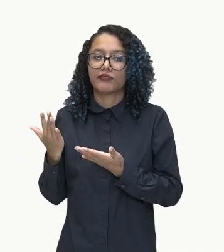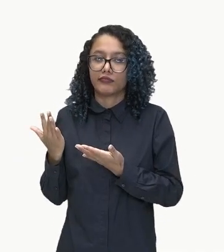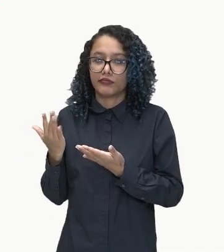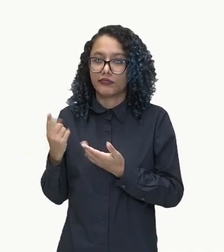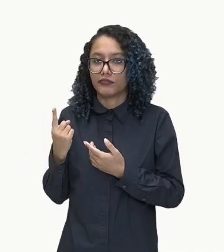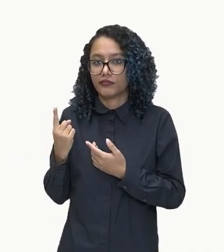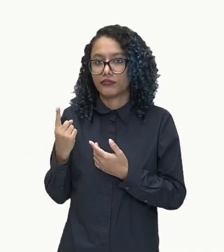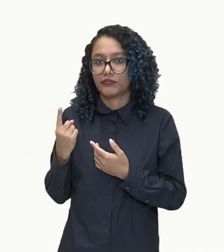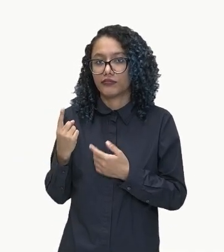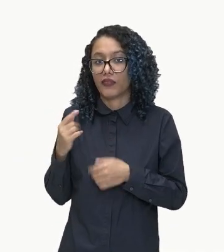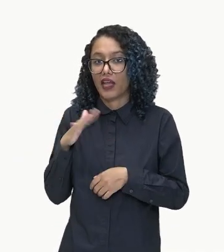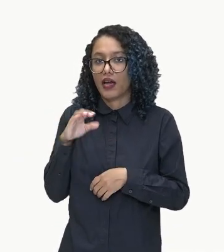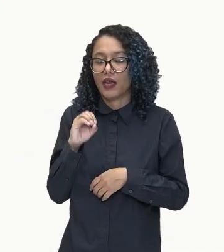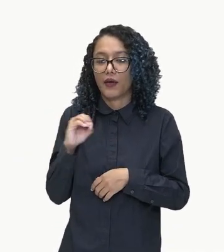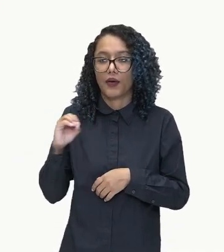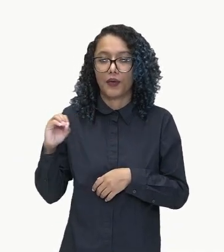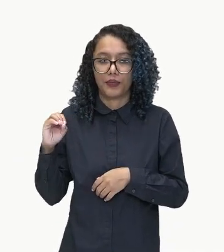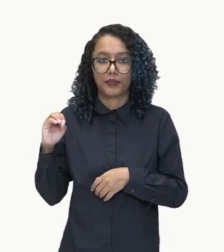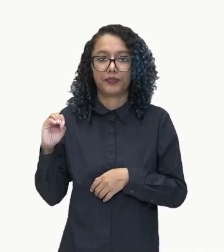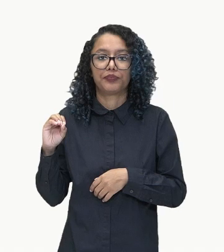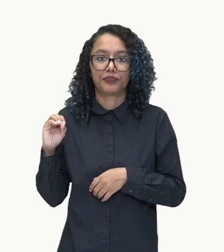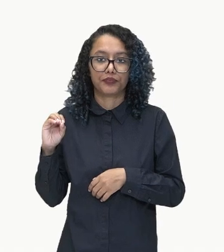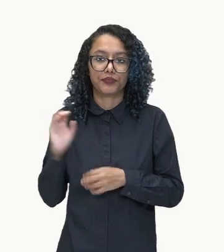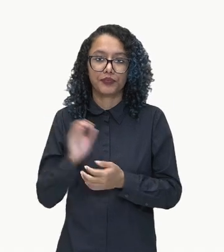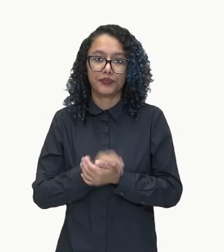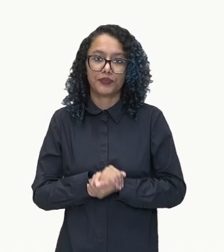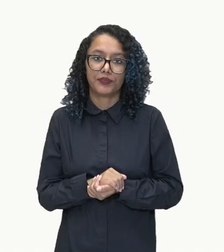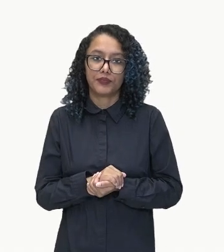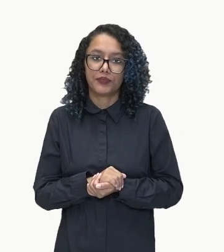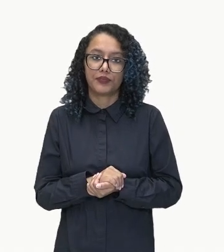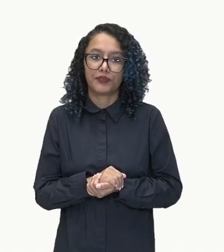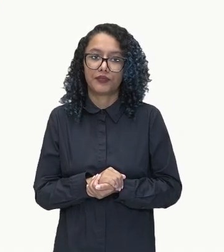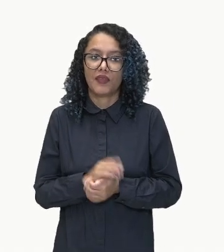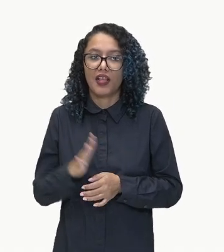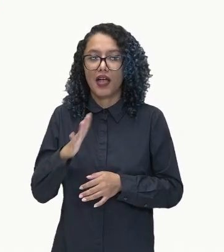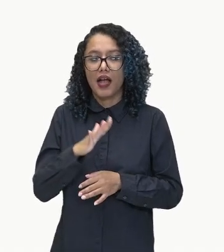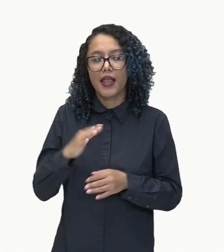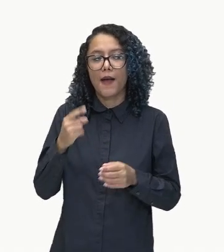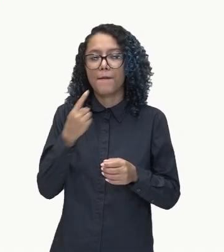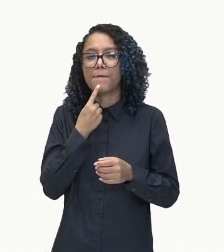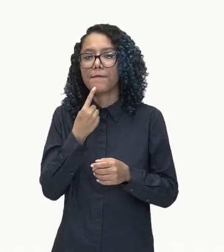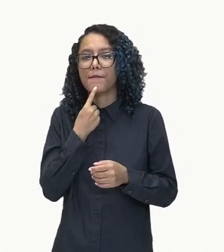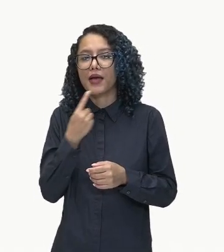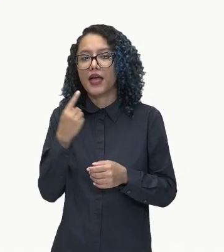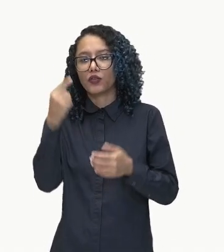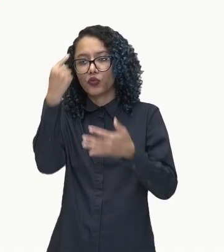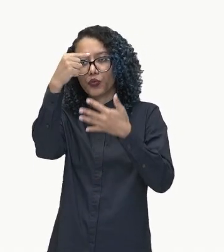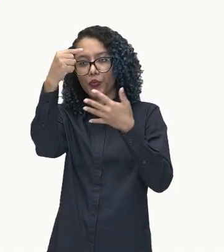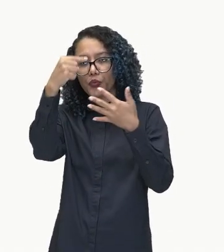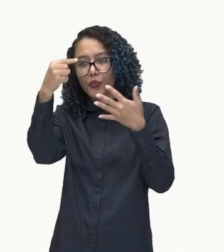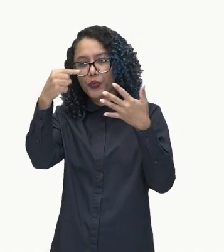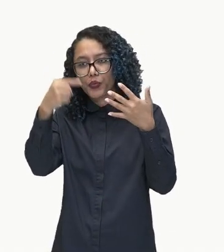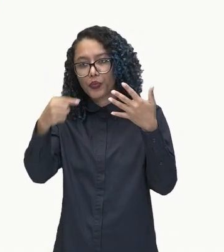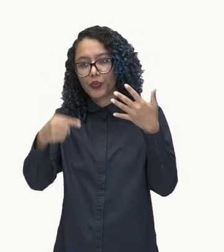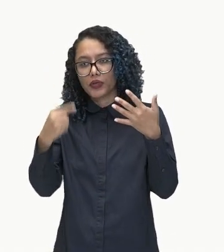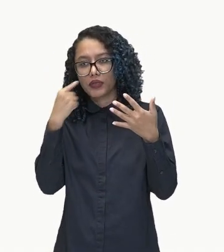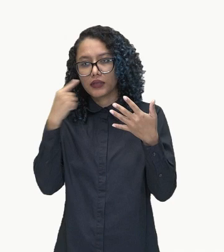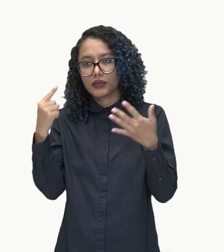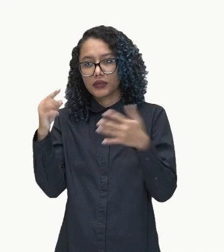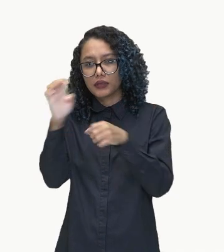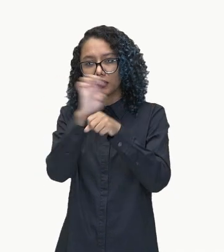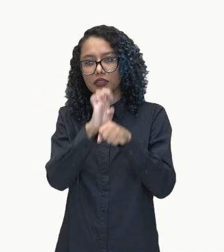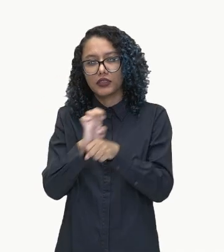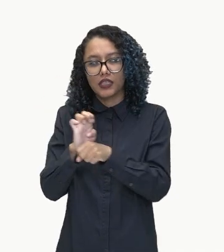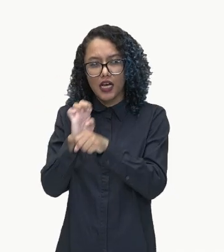Pacífico na parte oeste, né, que pega a Califórnia, Oregon, Washington. Professora, outro